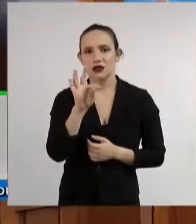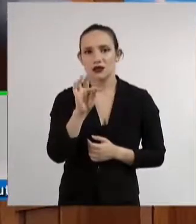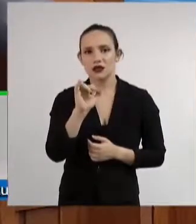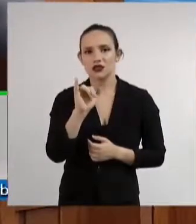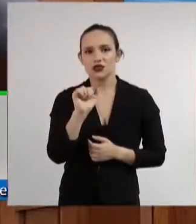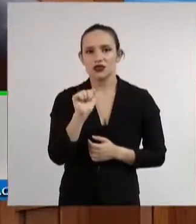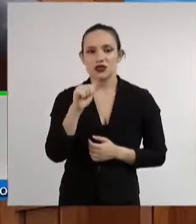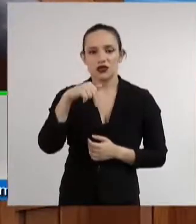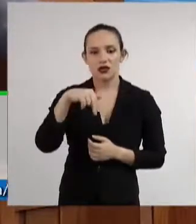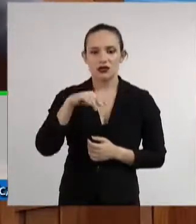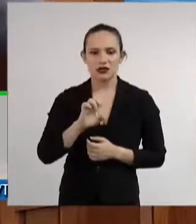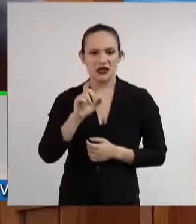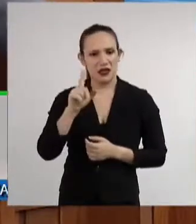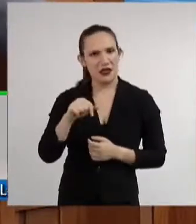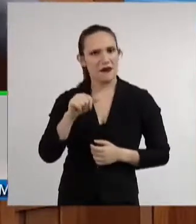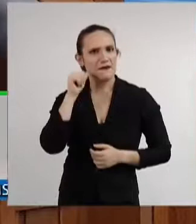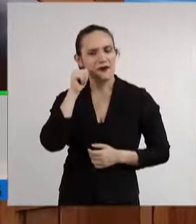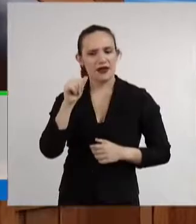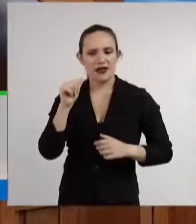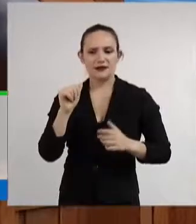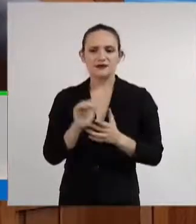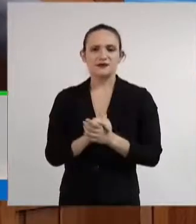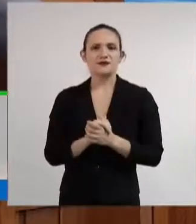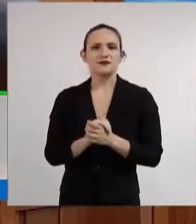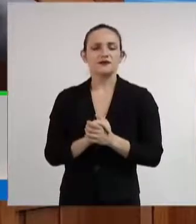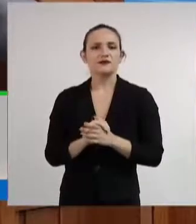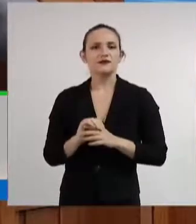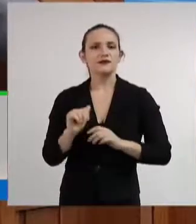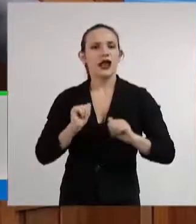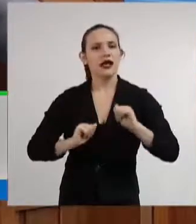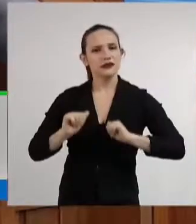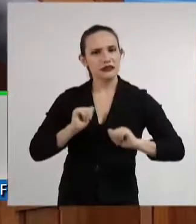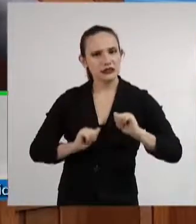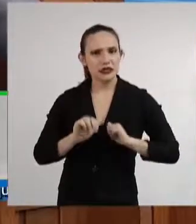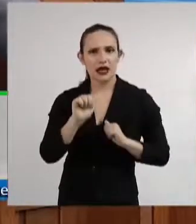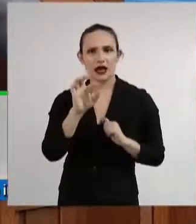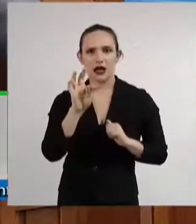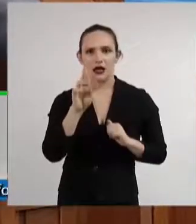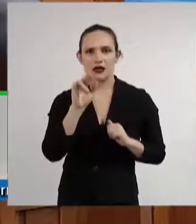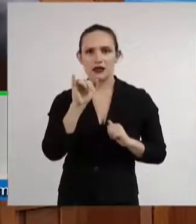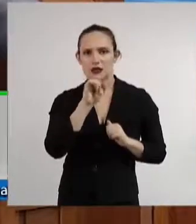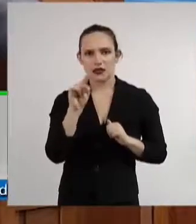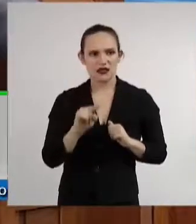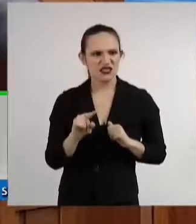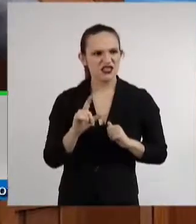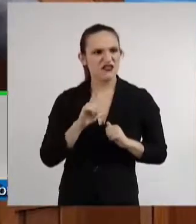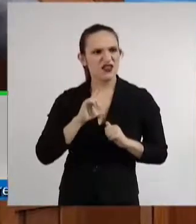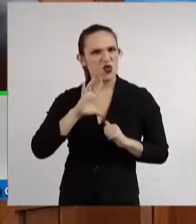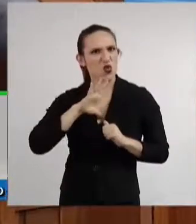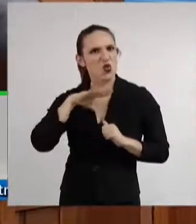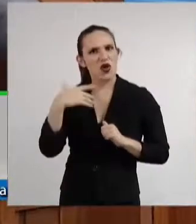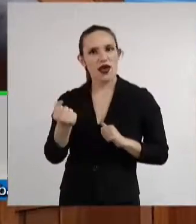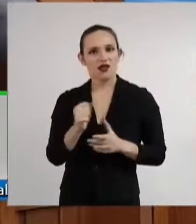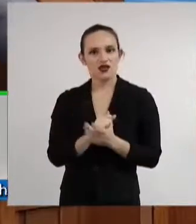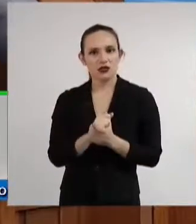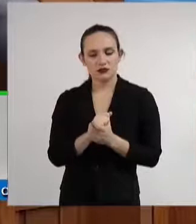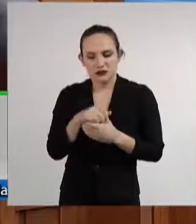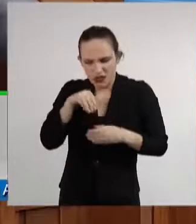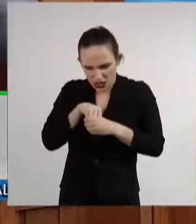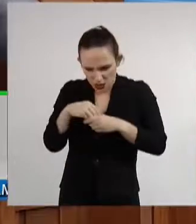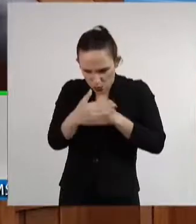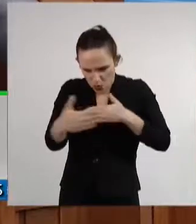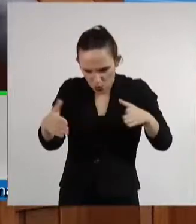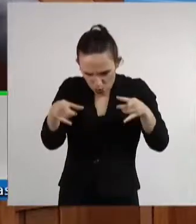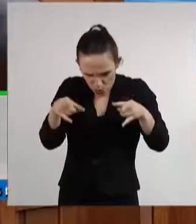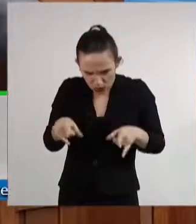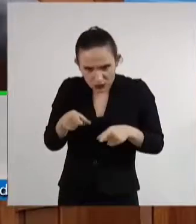atriz global que teve a coragem, e muita coragem, de colocar a câmera dentro do seu próprio quarto, dentro da